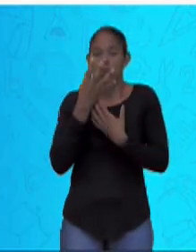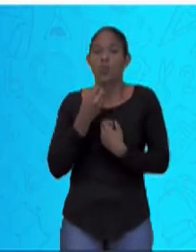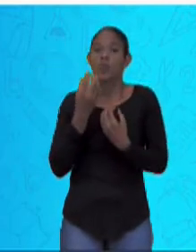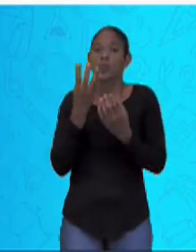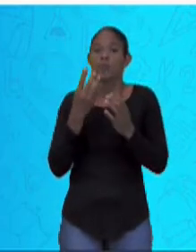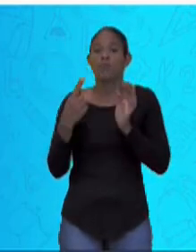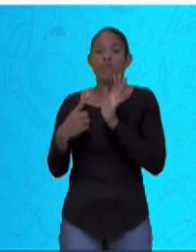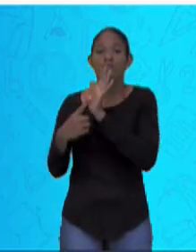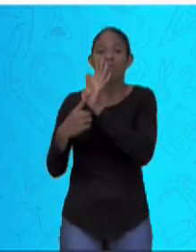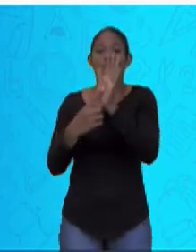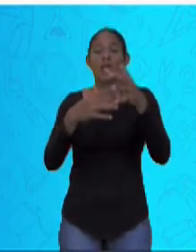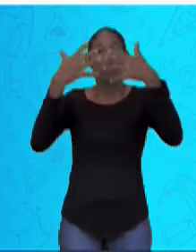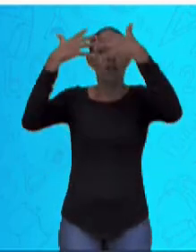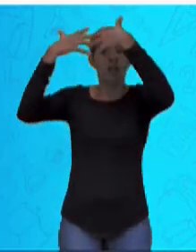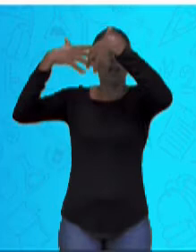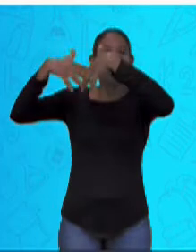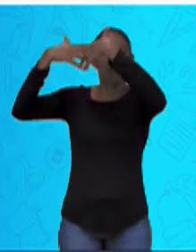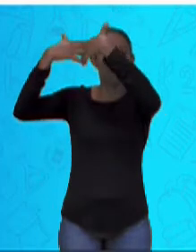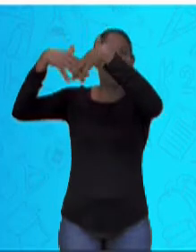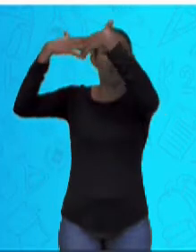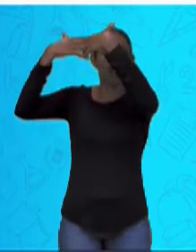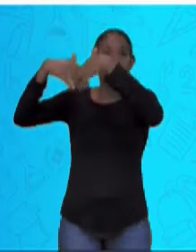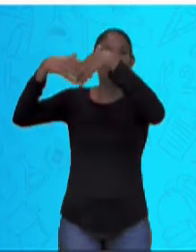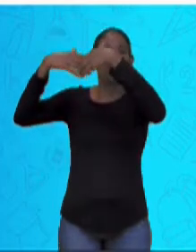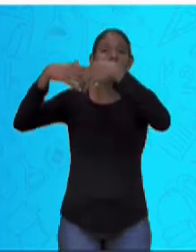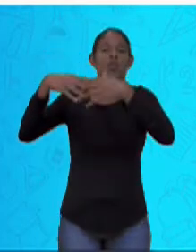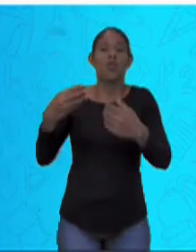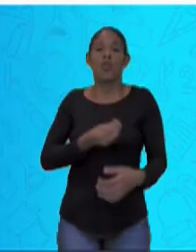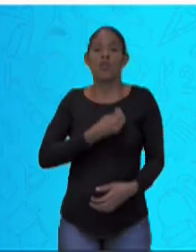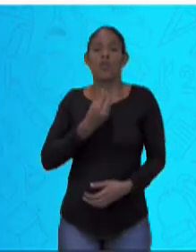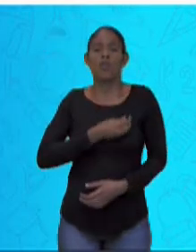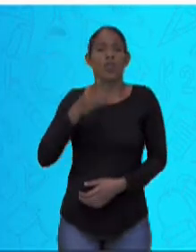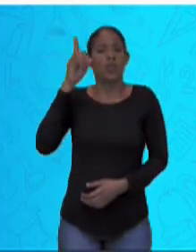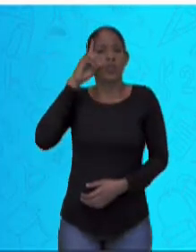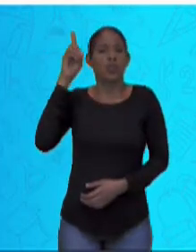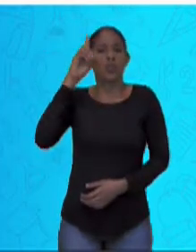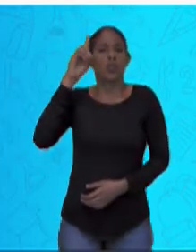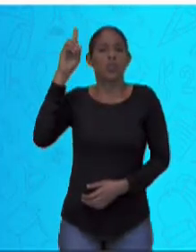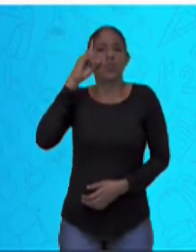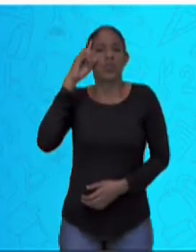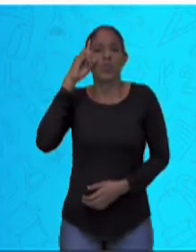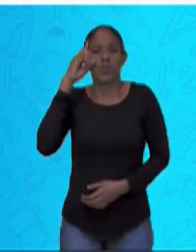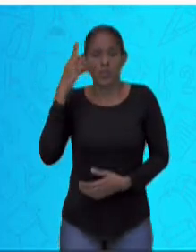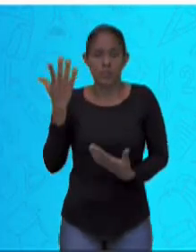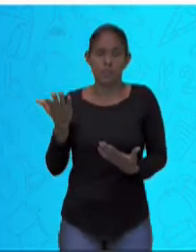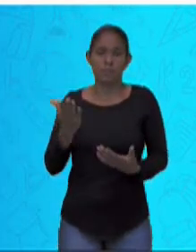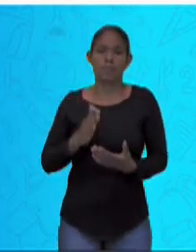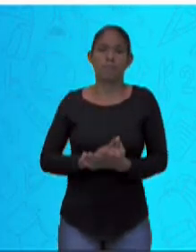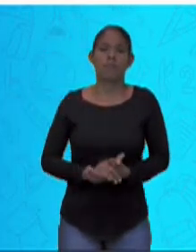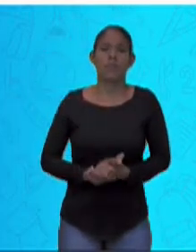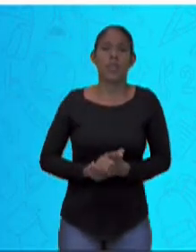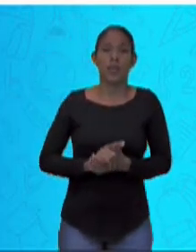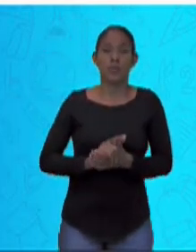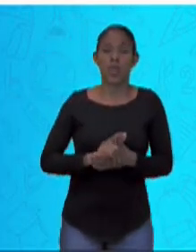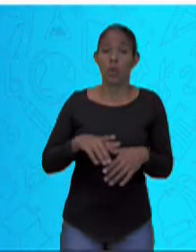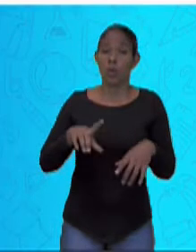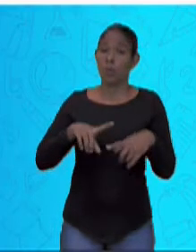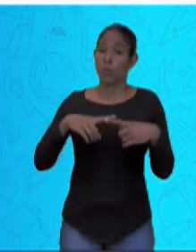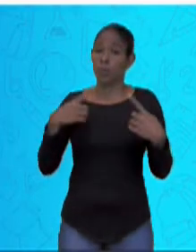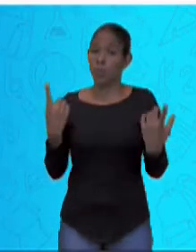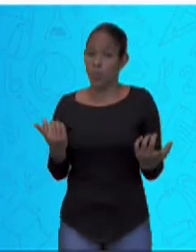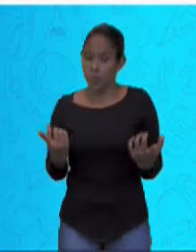viver cada dia como se fosse o único, pois, embora aparentemente a